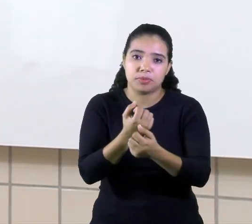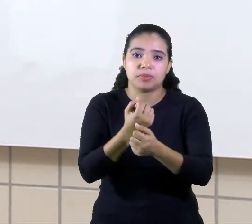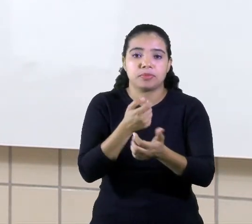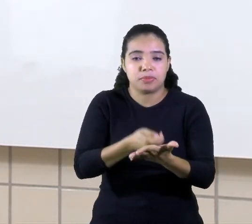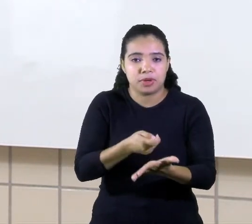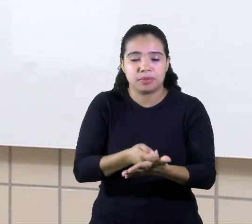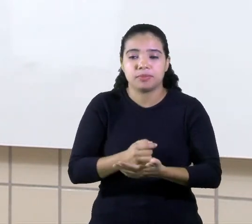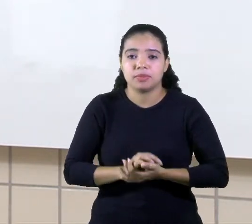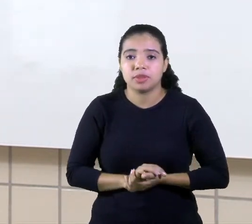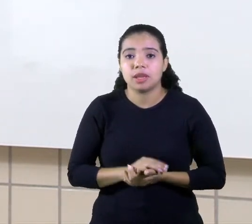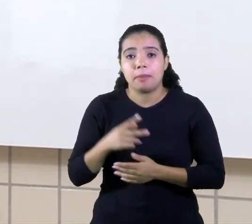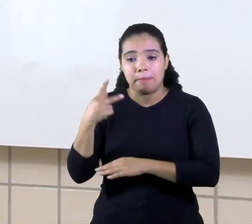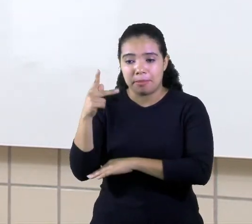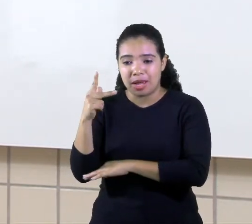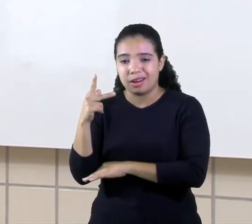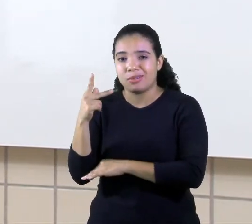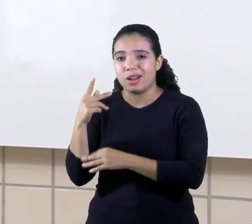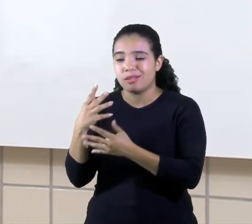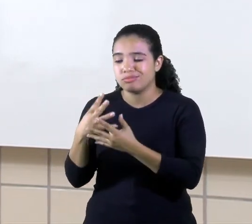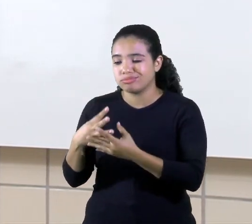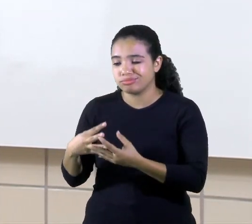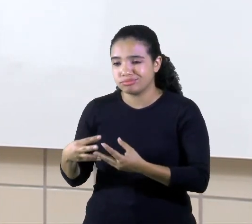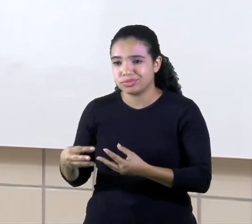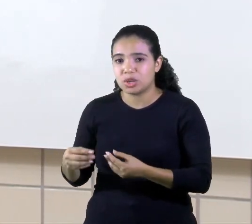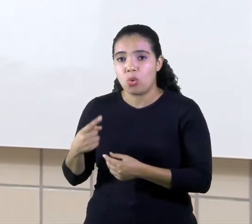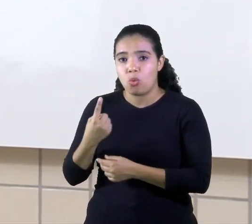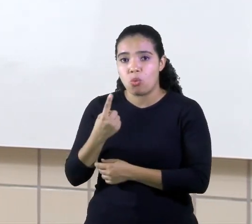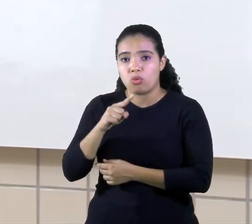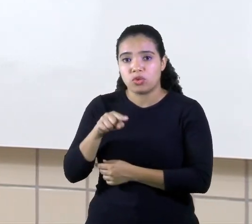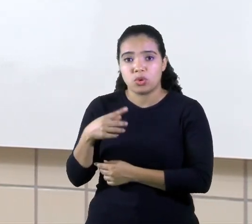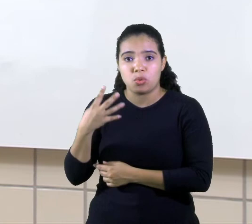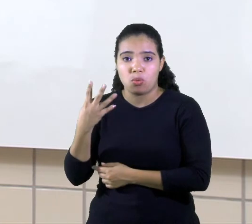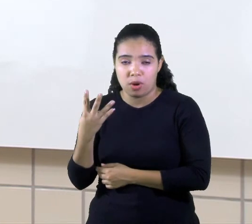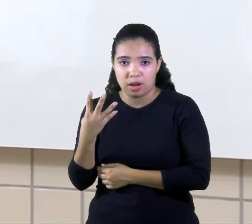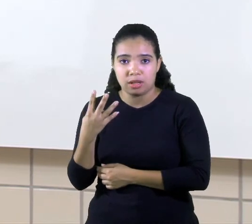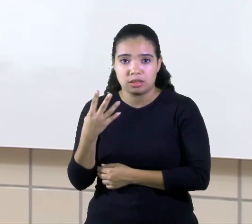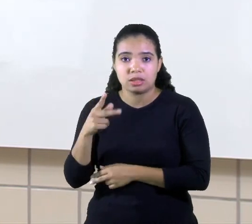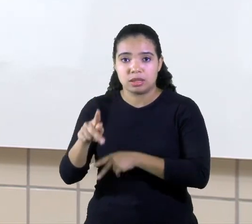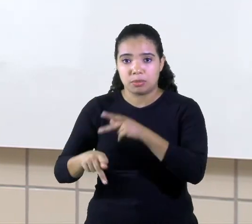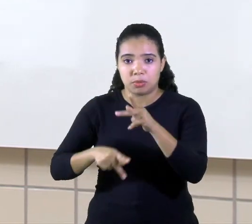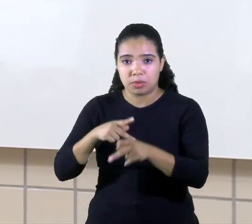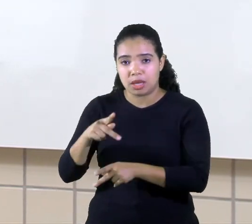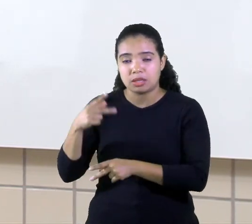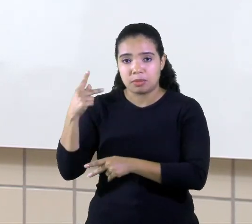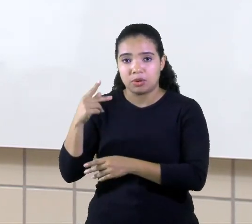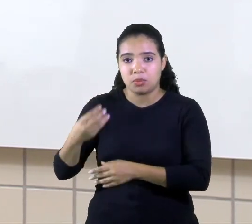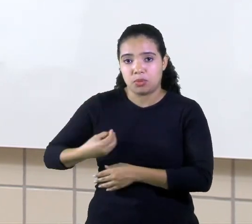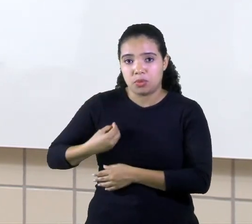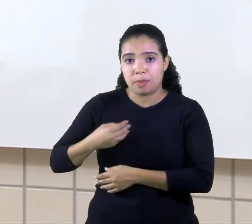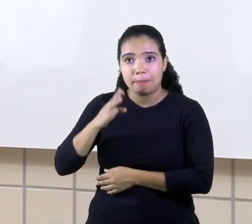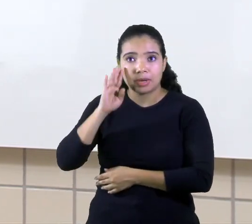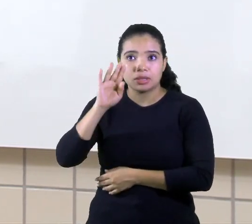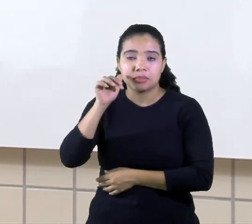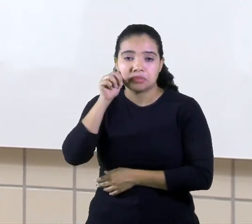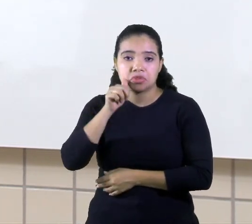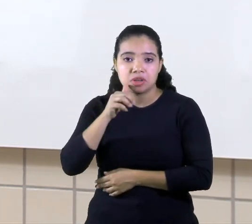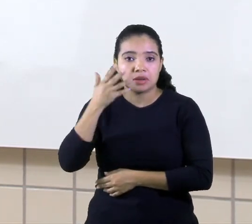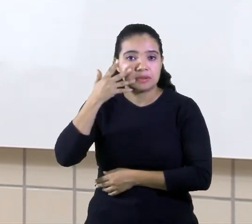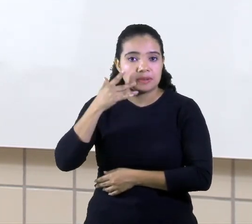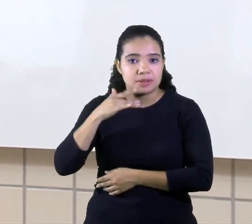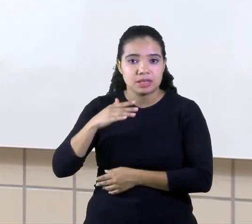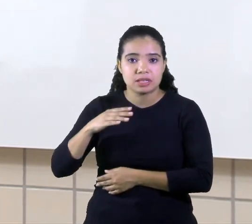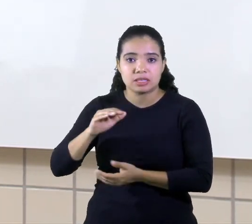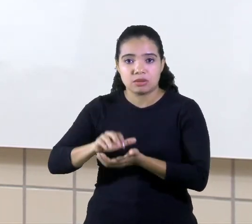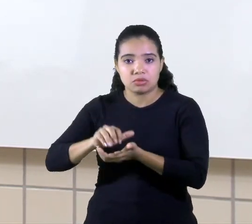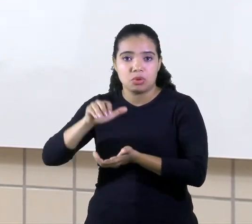pela guerra, 1/4 da população paraguaia sobreviveu, principalmente mulheres e crianças e